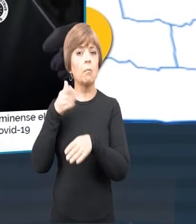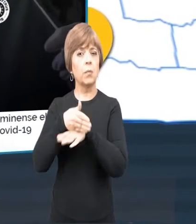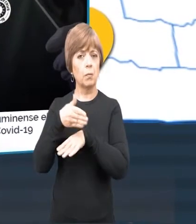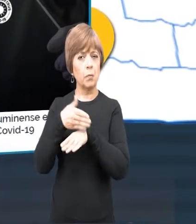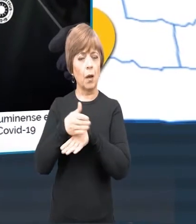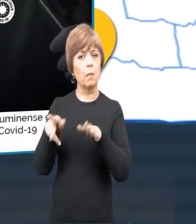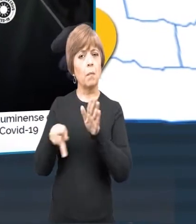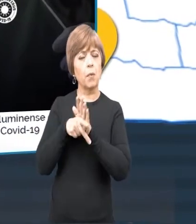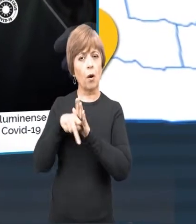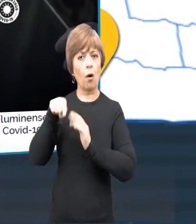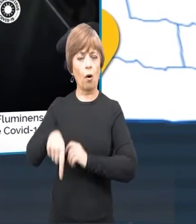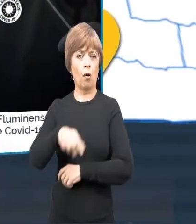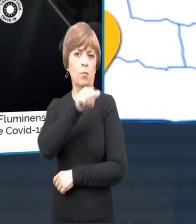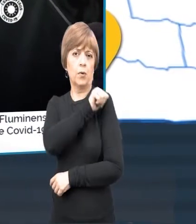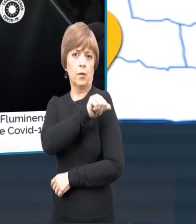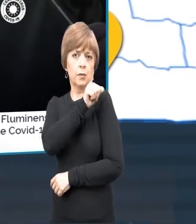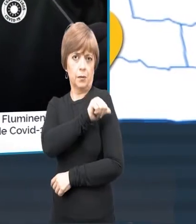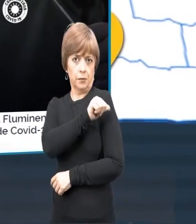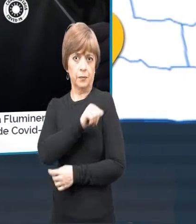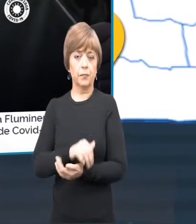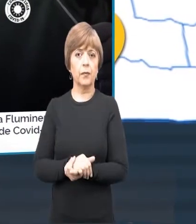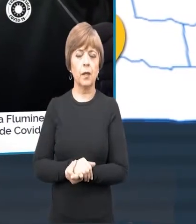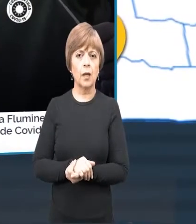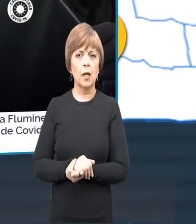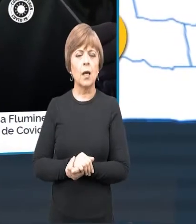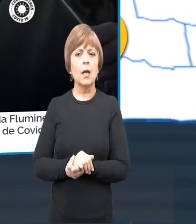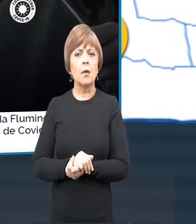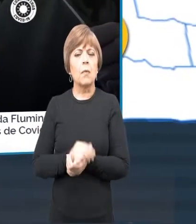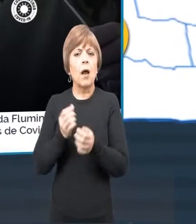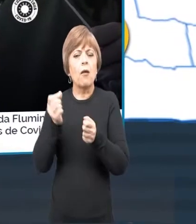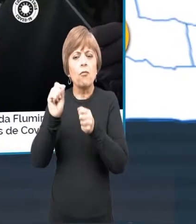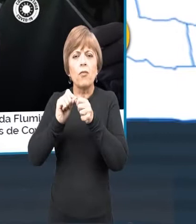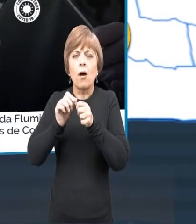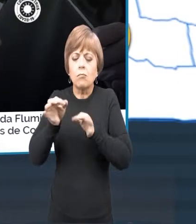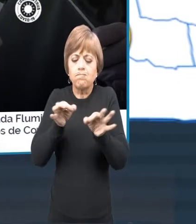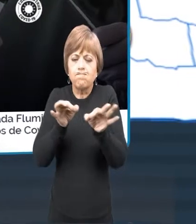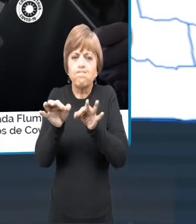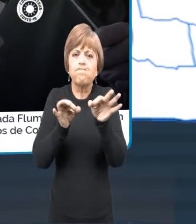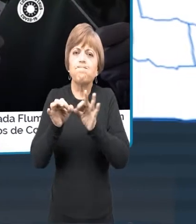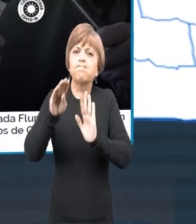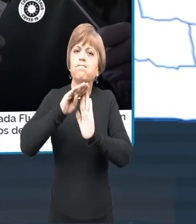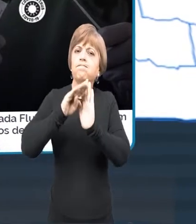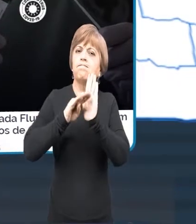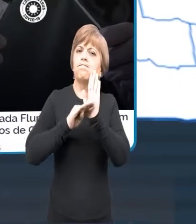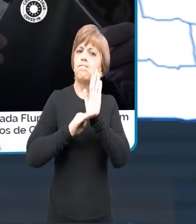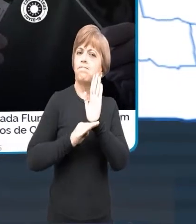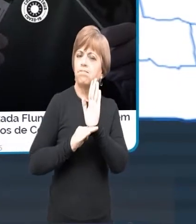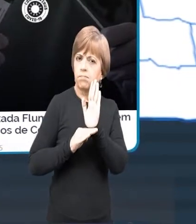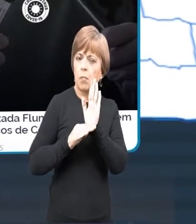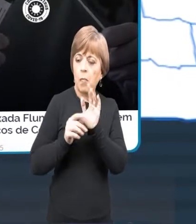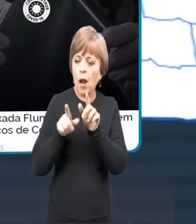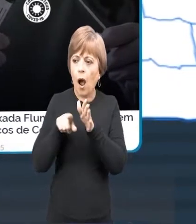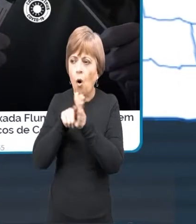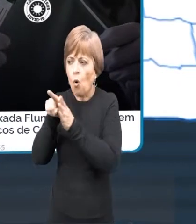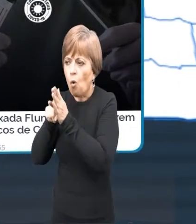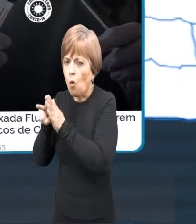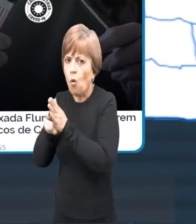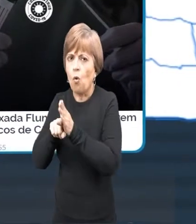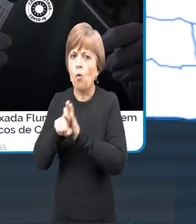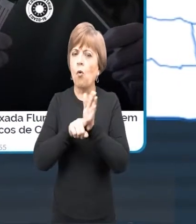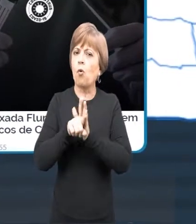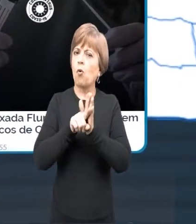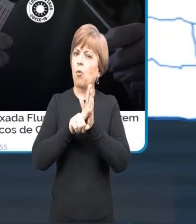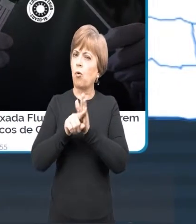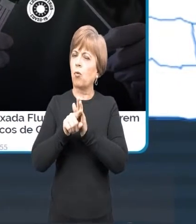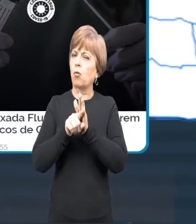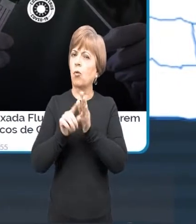Baixada Fluminense do Rio de Janeiro, elaborassem um plano de monitoramento dos casos clínicos de Covid-19 a